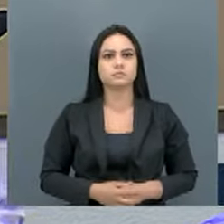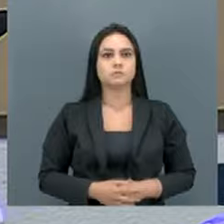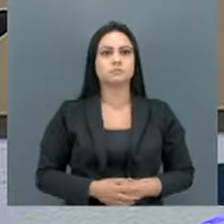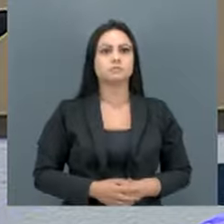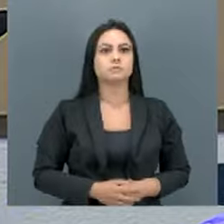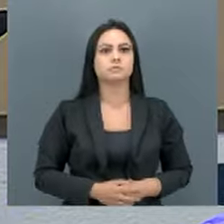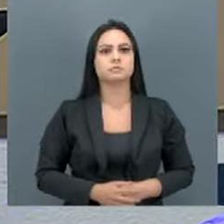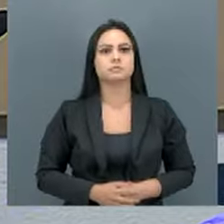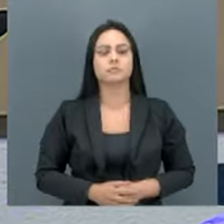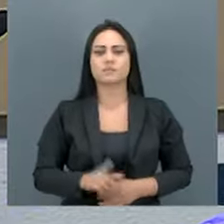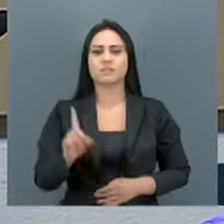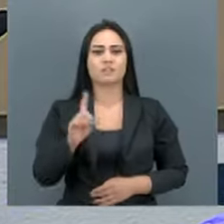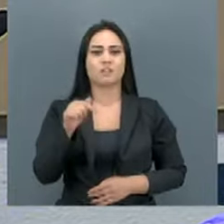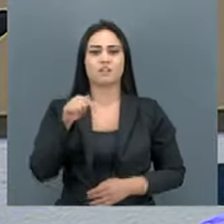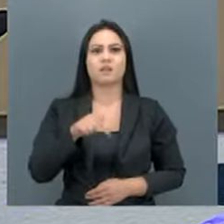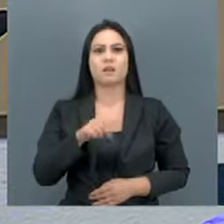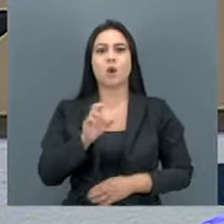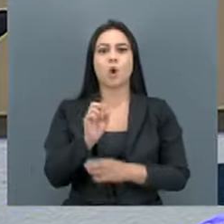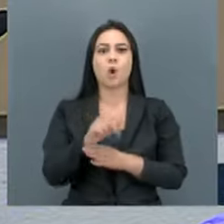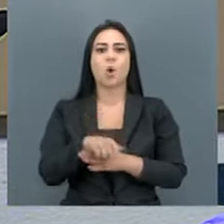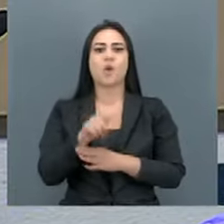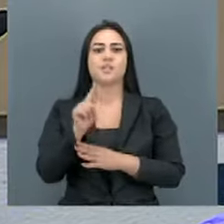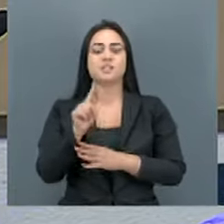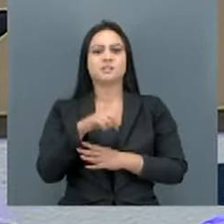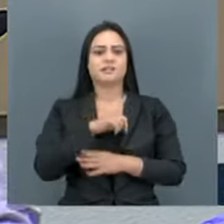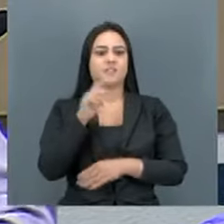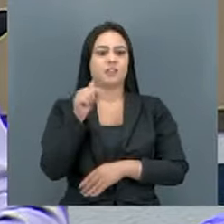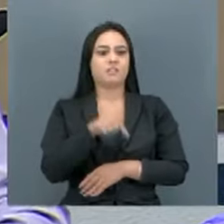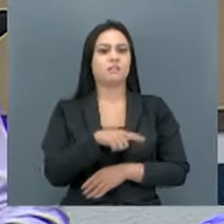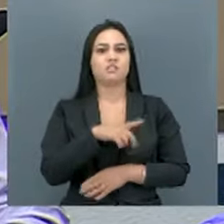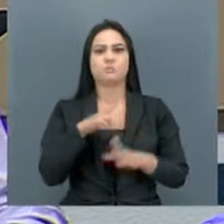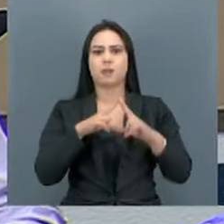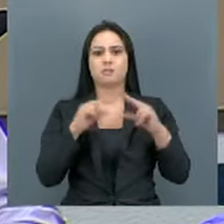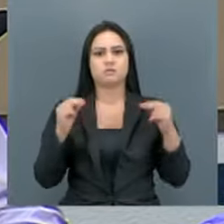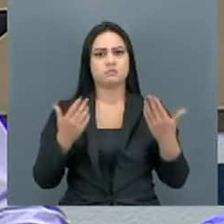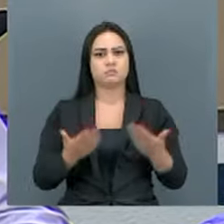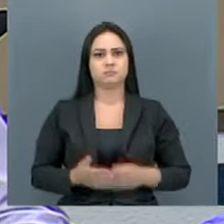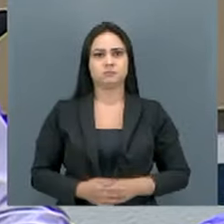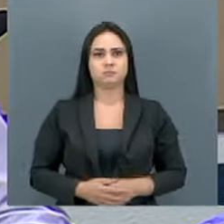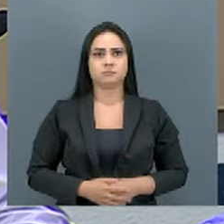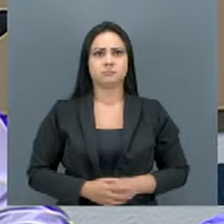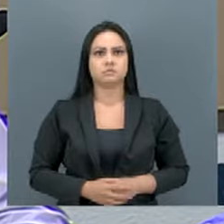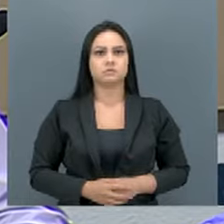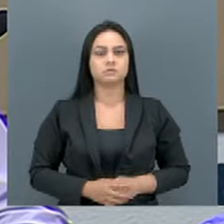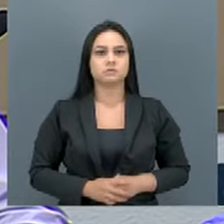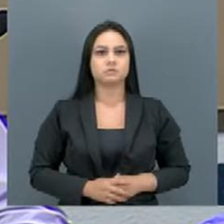Não é daqui, o ONG que vem aqui de Brasília.